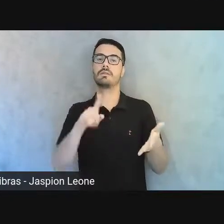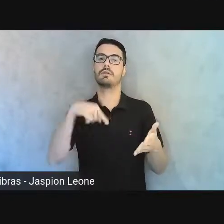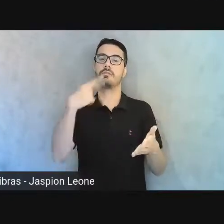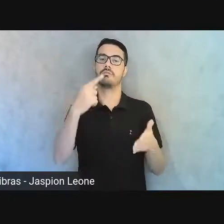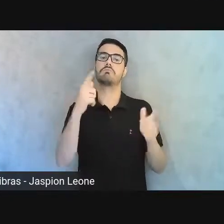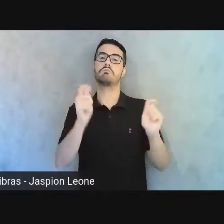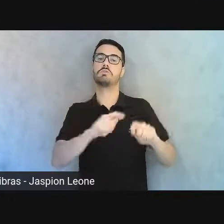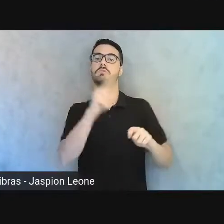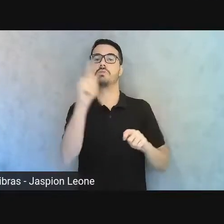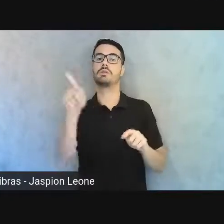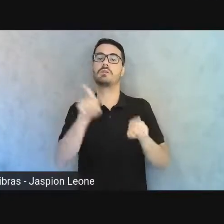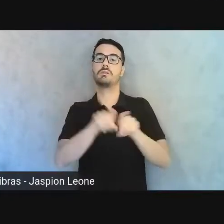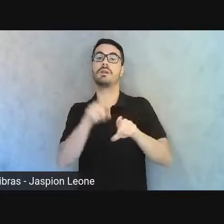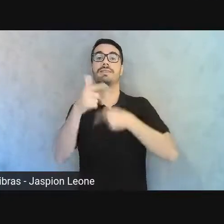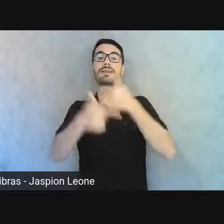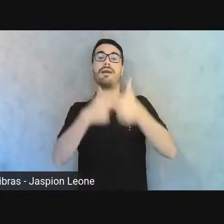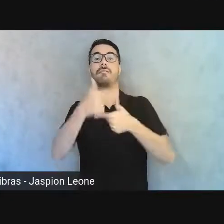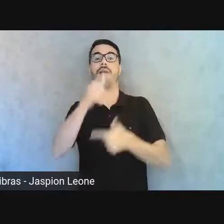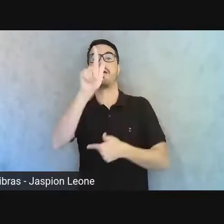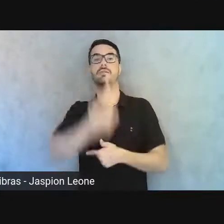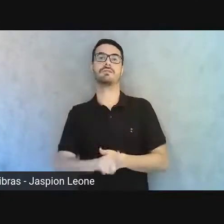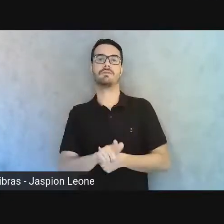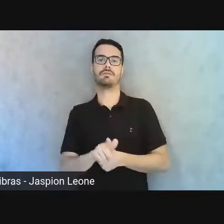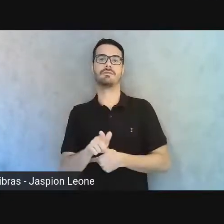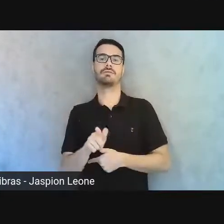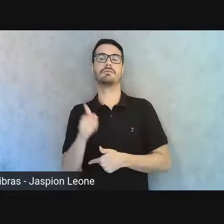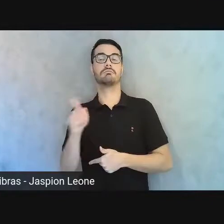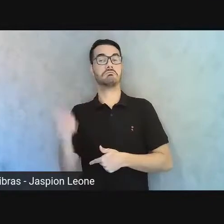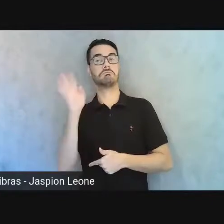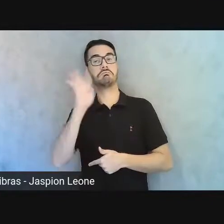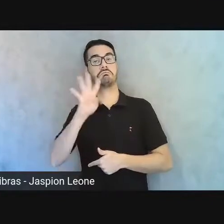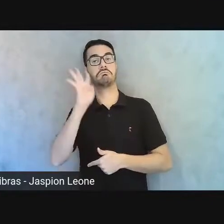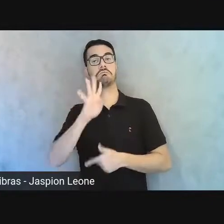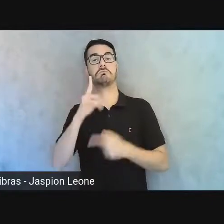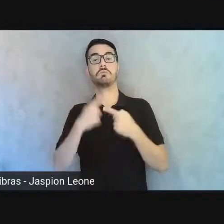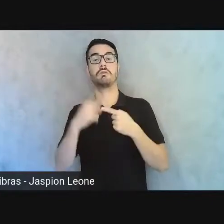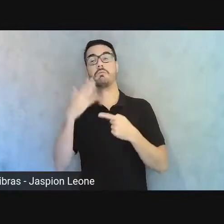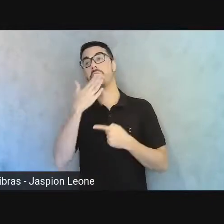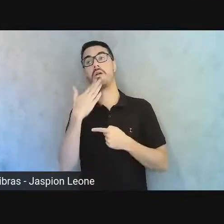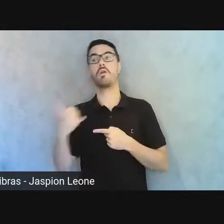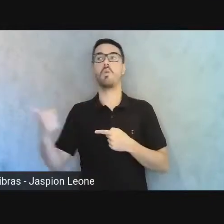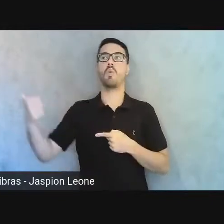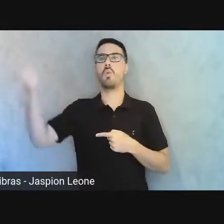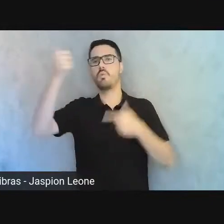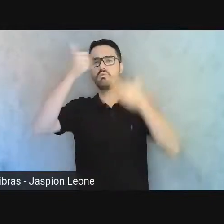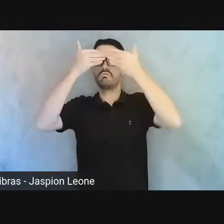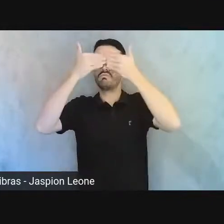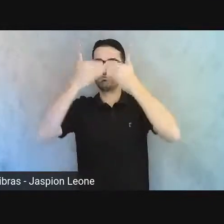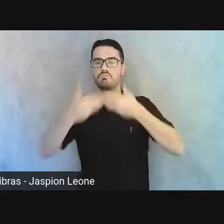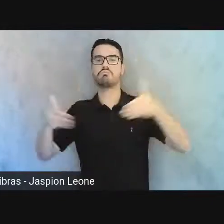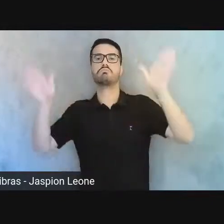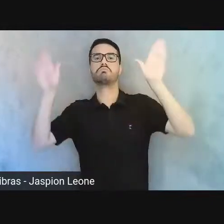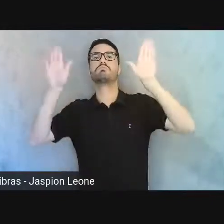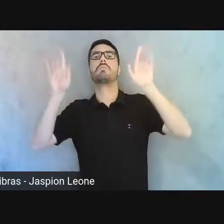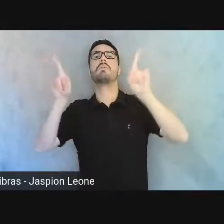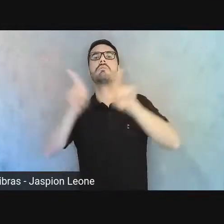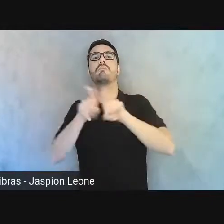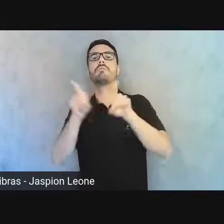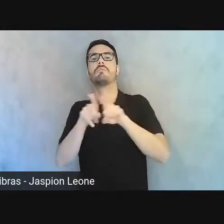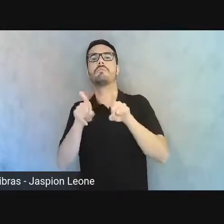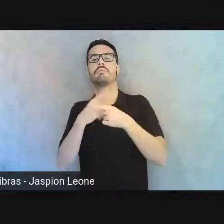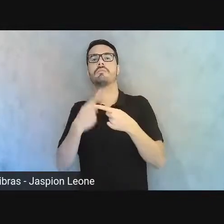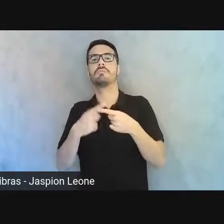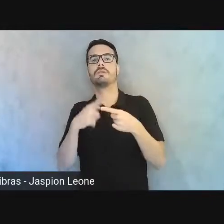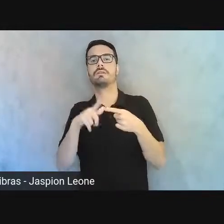trabalhar também como gestora na área, o que enriquece bastante a visão, justamente por acrescentar, né? Você tem